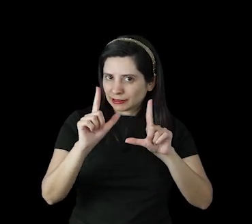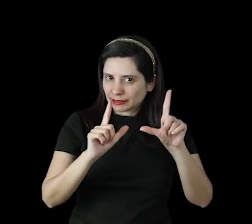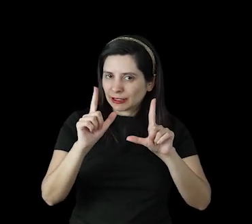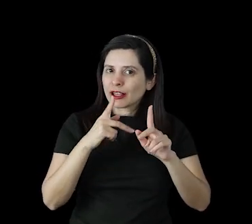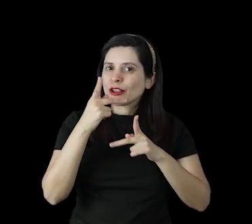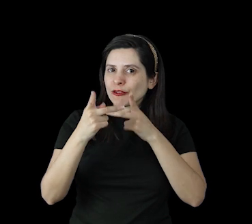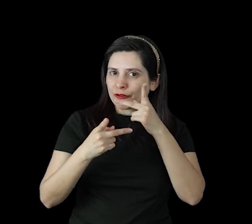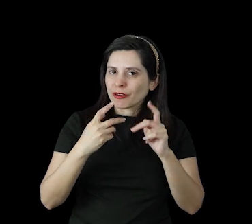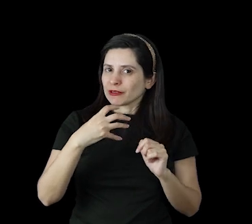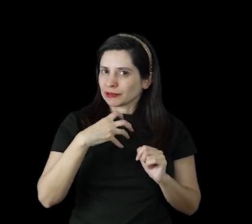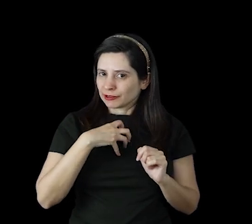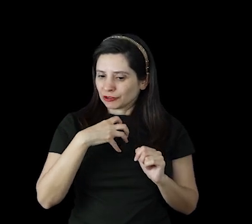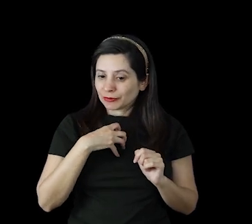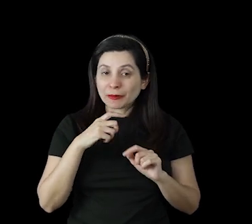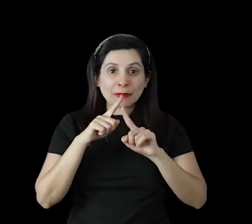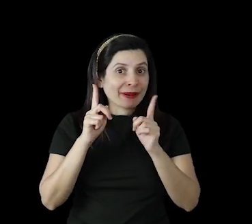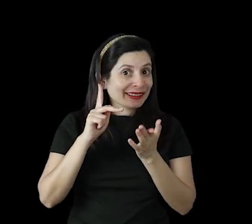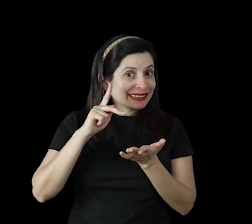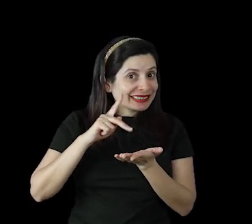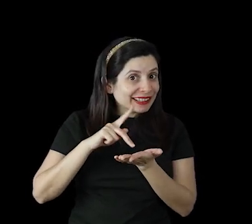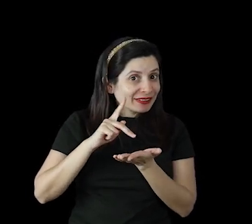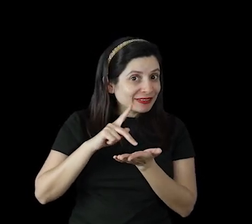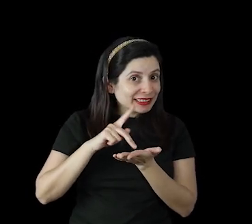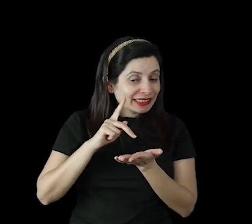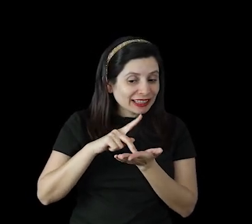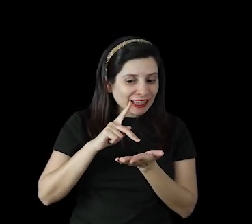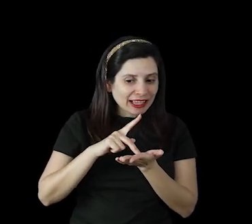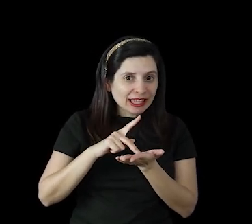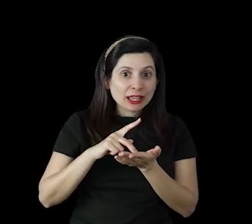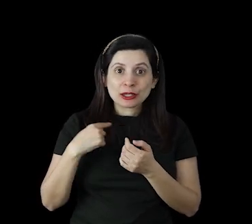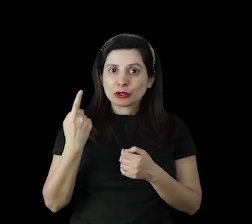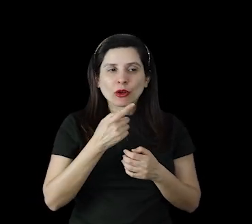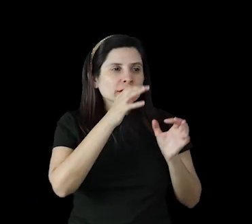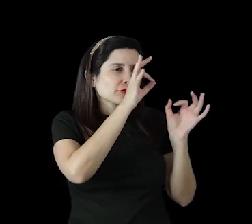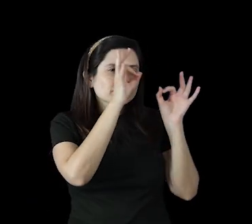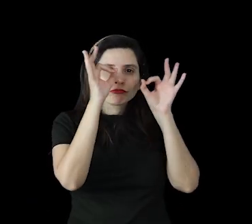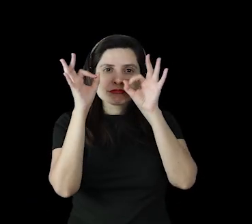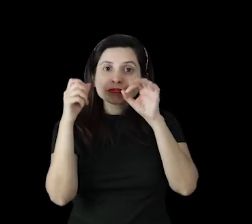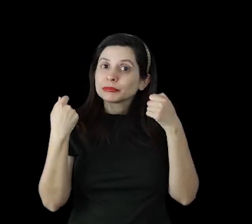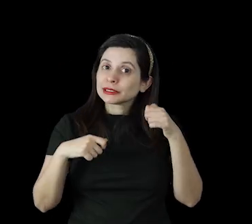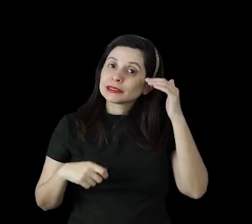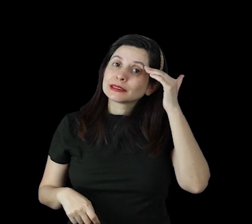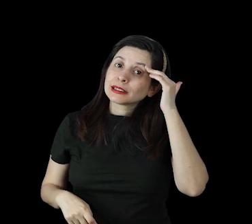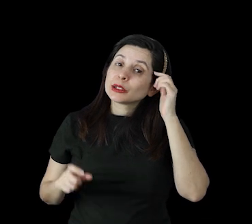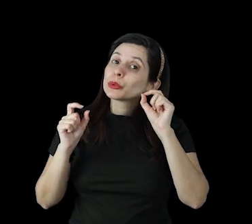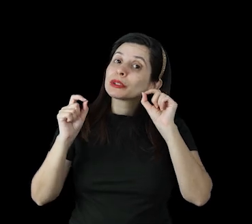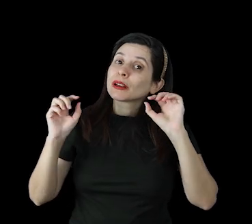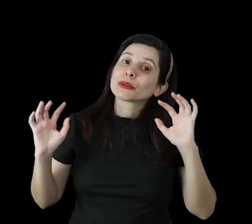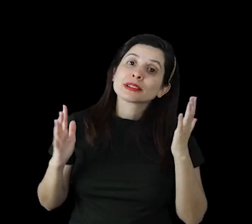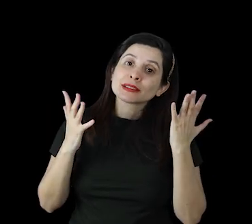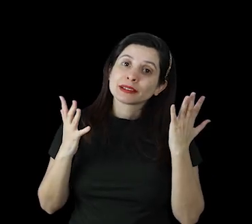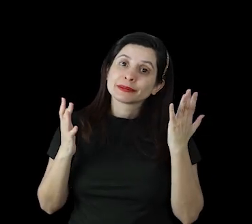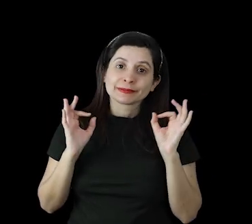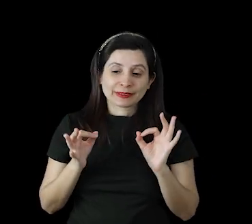os sentimentos, quando na verdade a gente, enquanto espectador, a gente tem que entender o que está acontecendo,